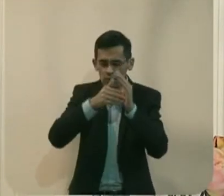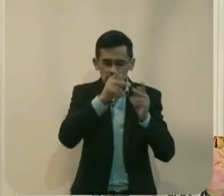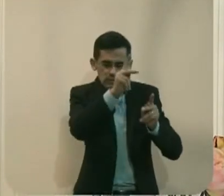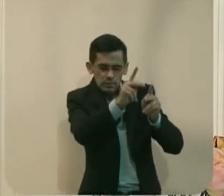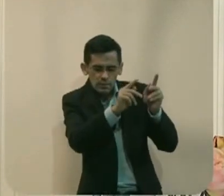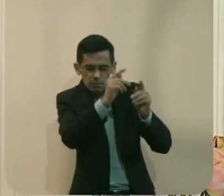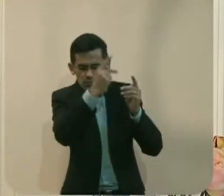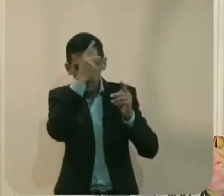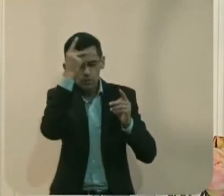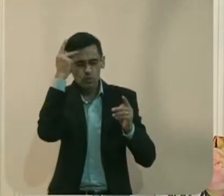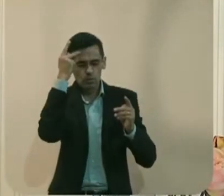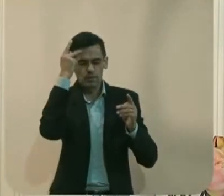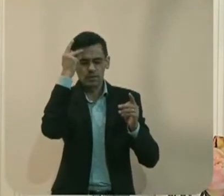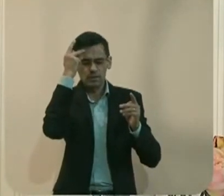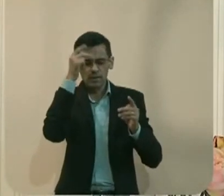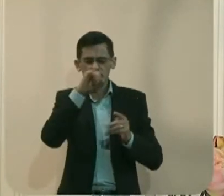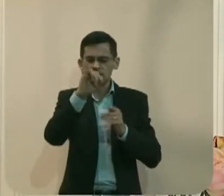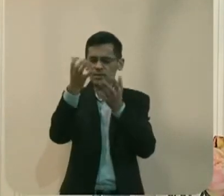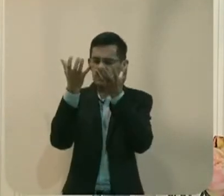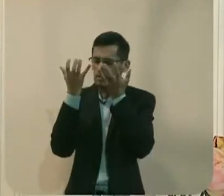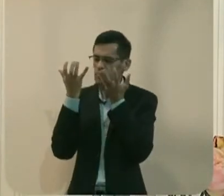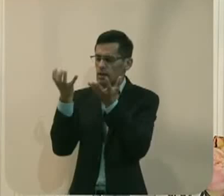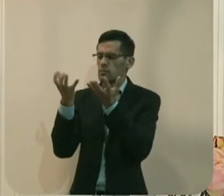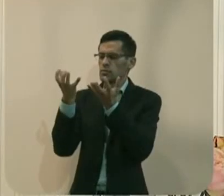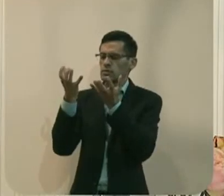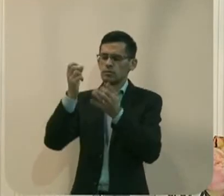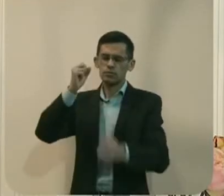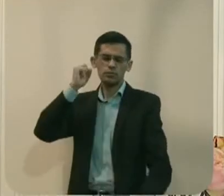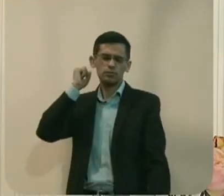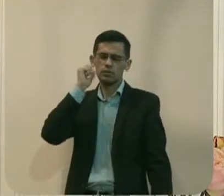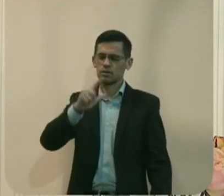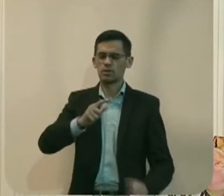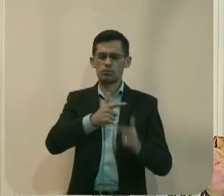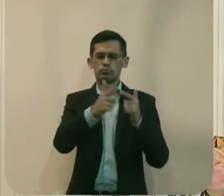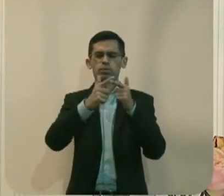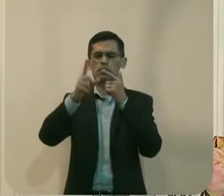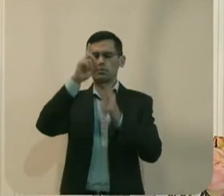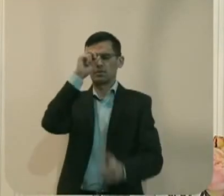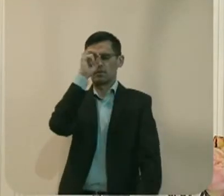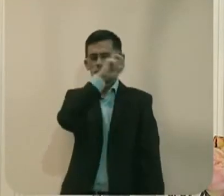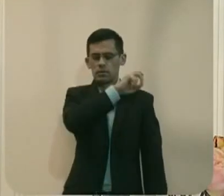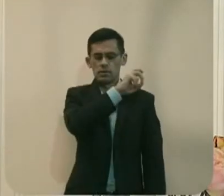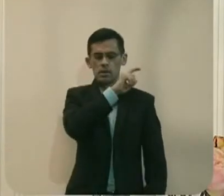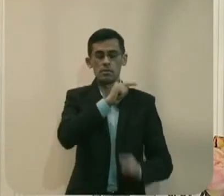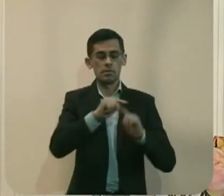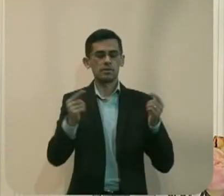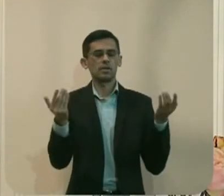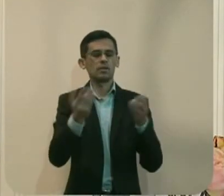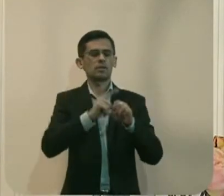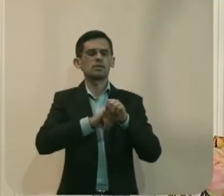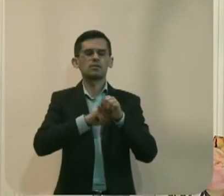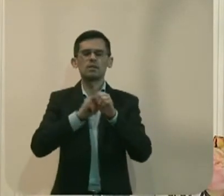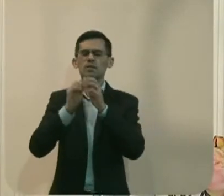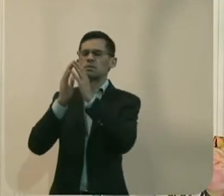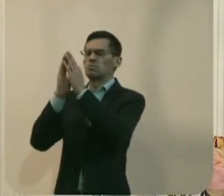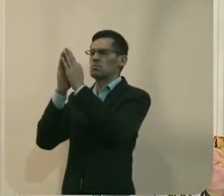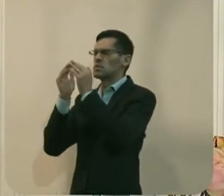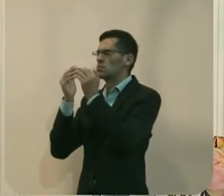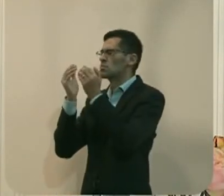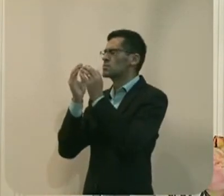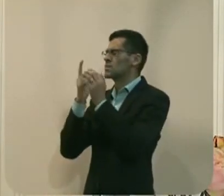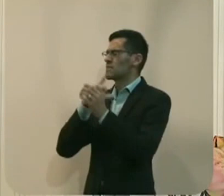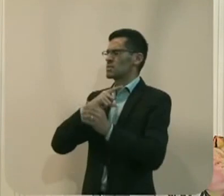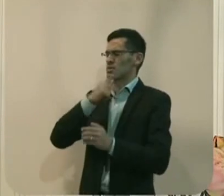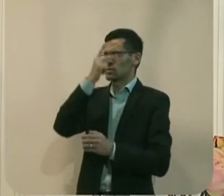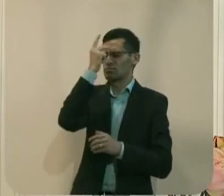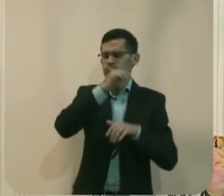humanos, se a gente quer vencer a crise. E nessa hora eu quero te pedir, Senhor, tem gente amarga, tem